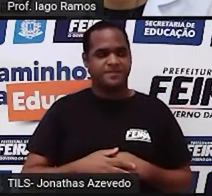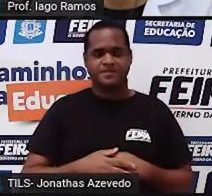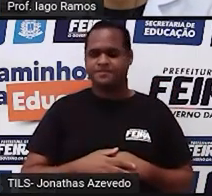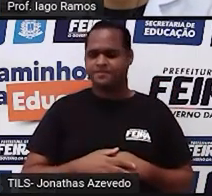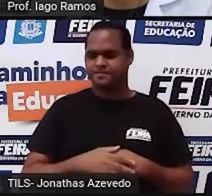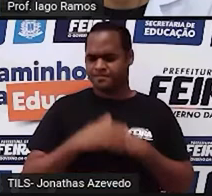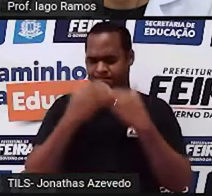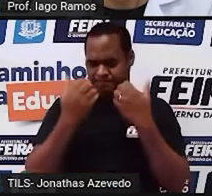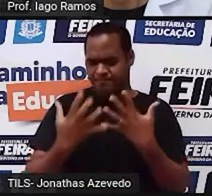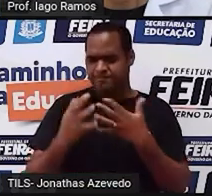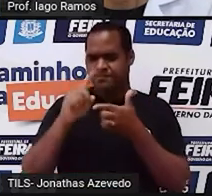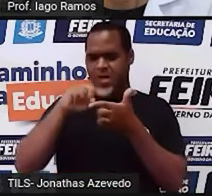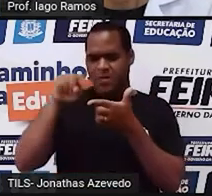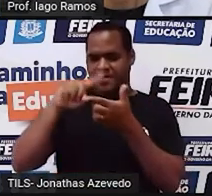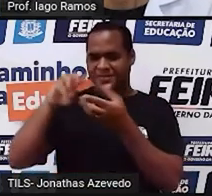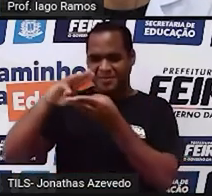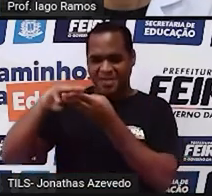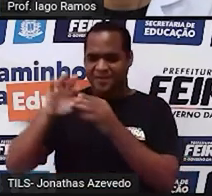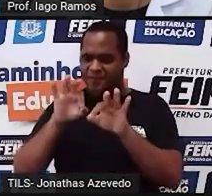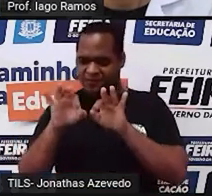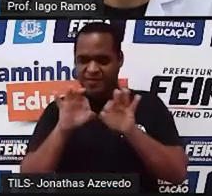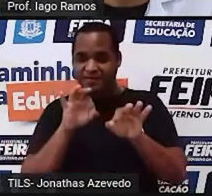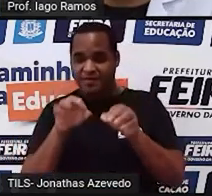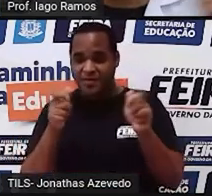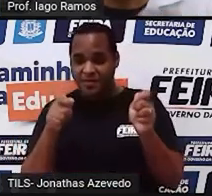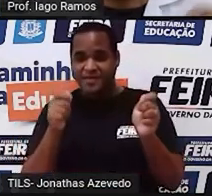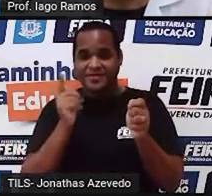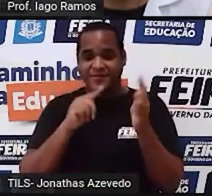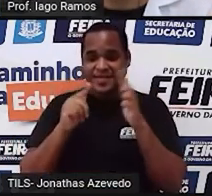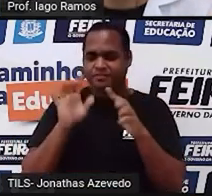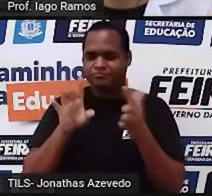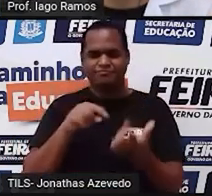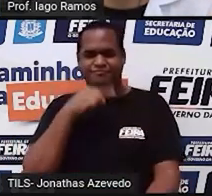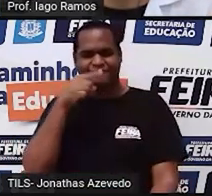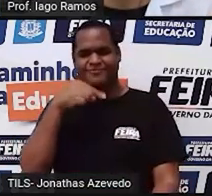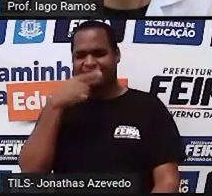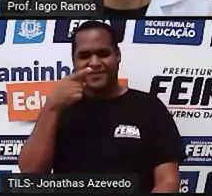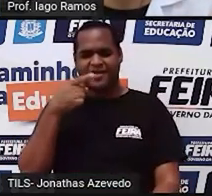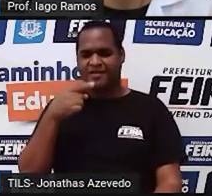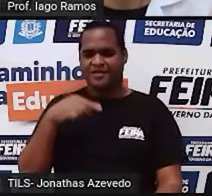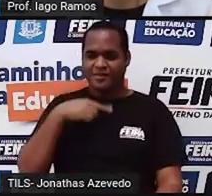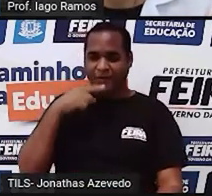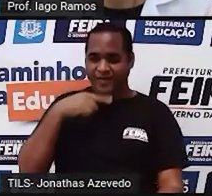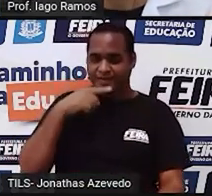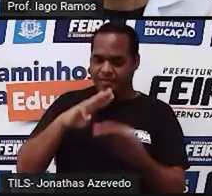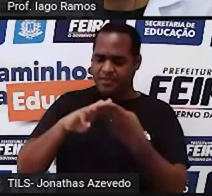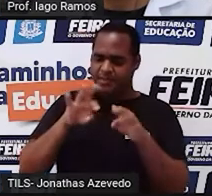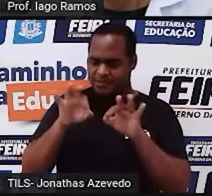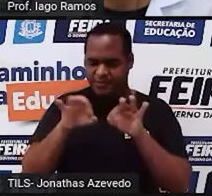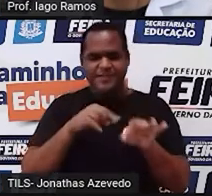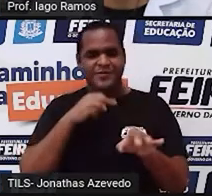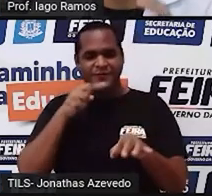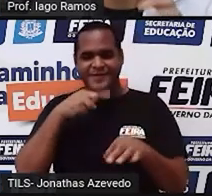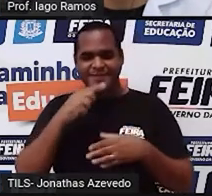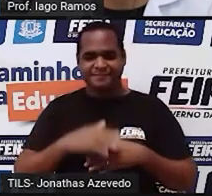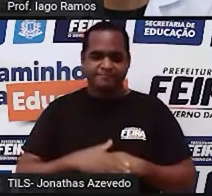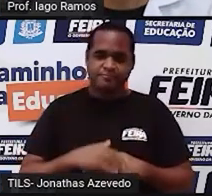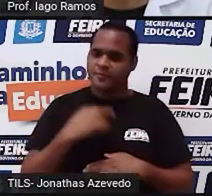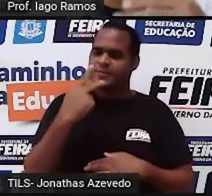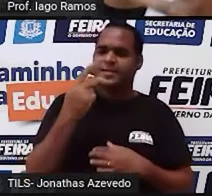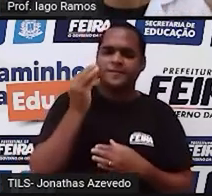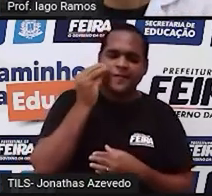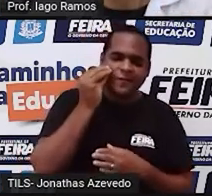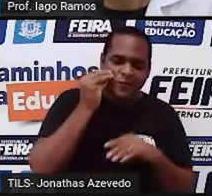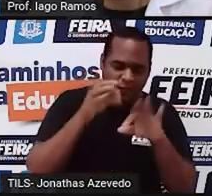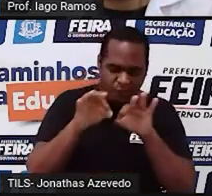um problema de matemática para você resolver só que você não consegue resolver naquele momento ali que eu te dei é que você vai